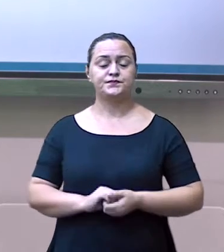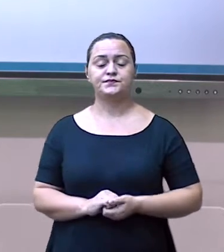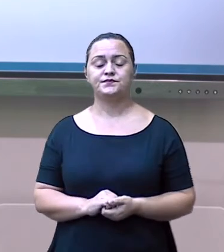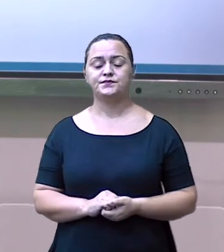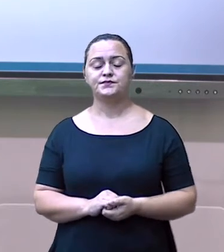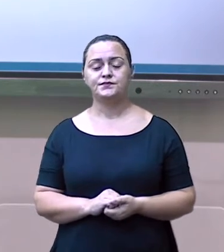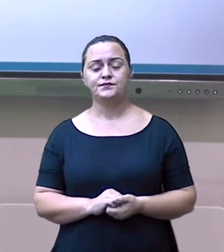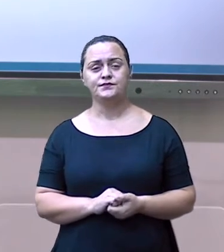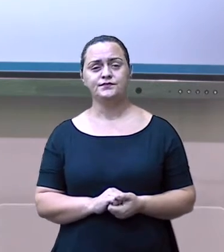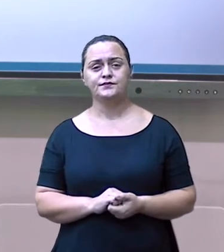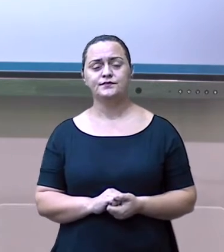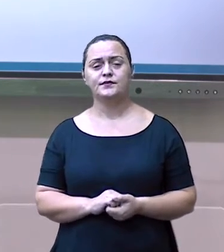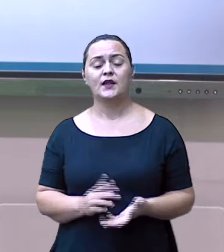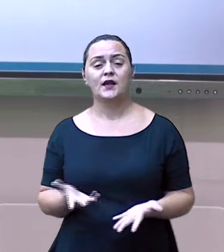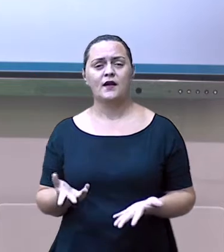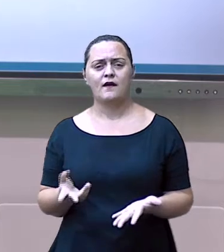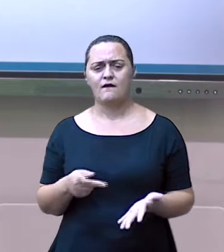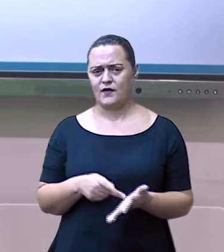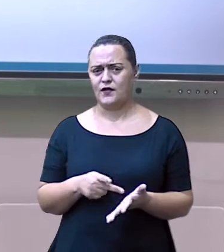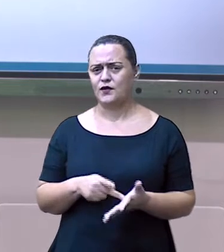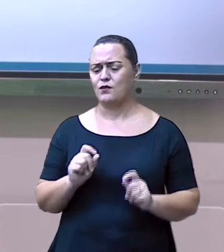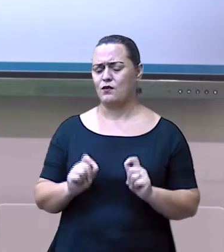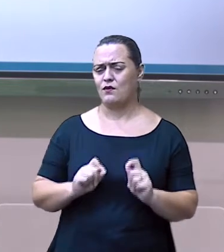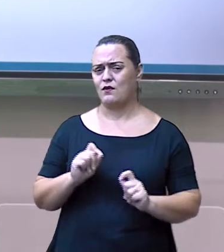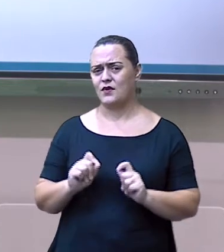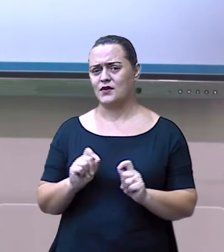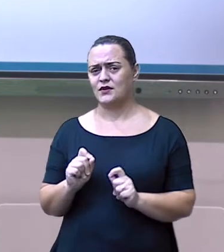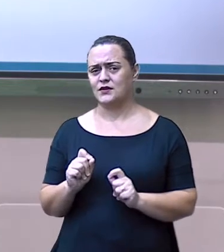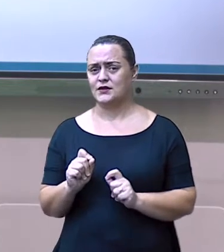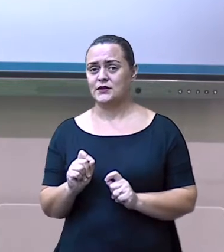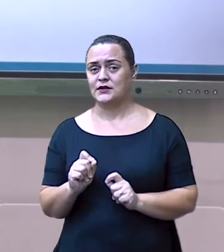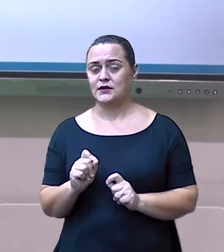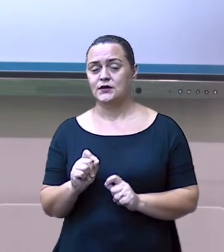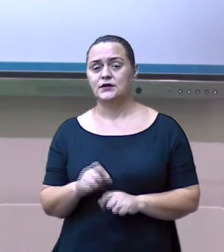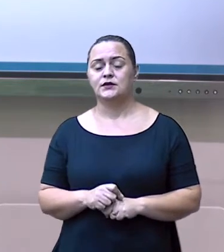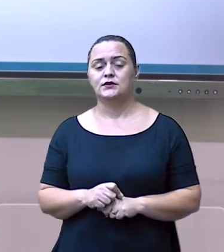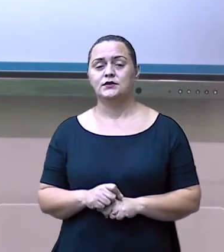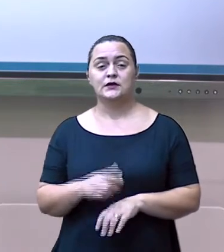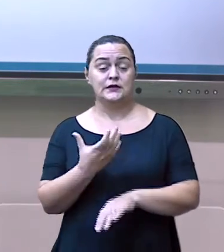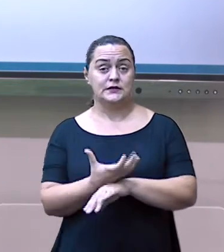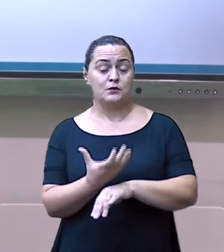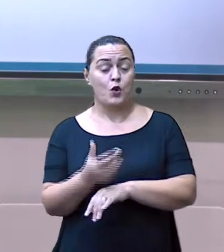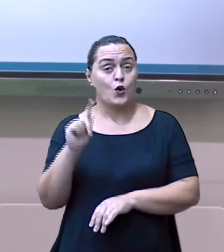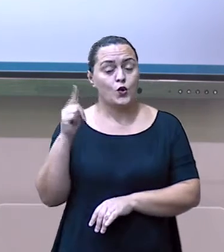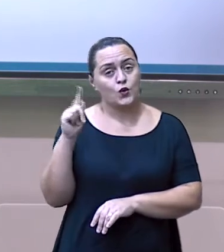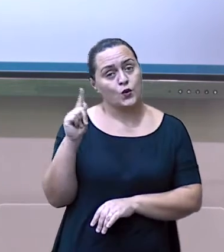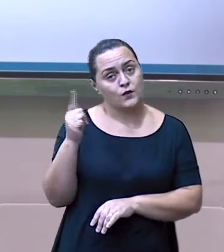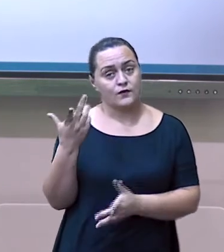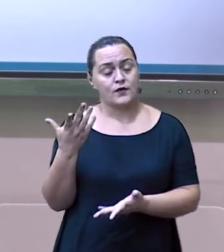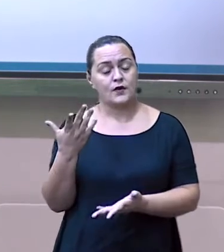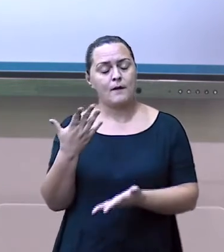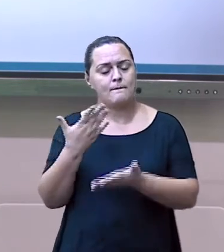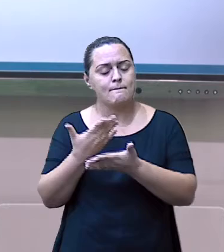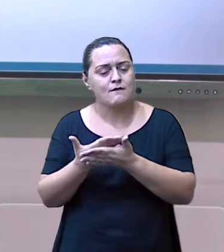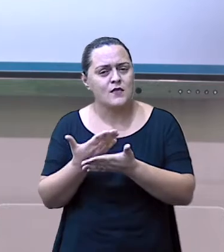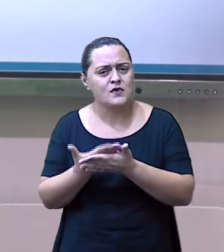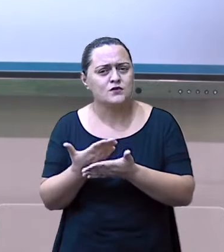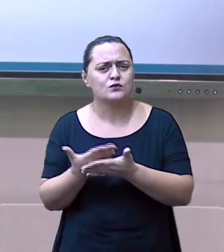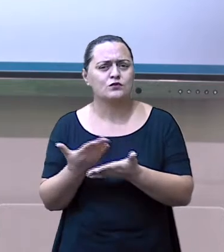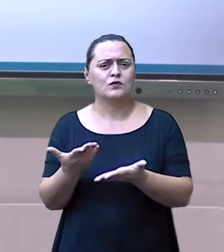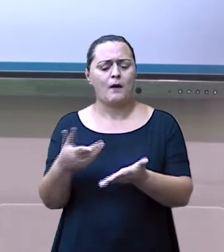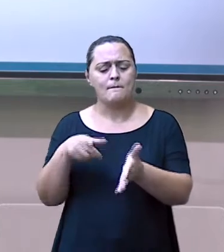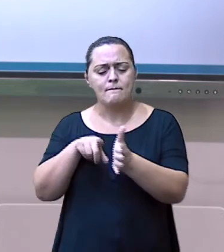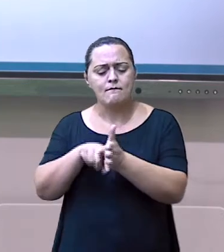verdade, dentro da geografia, nós falamos que para estudar